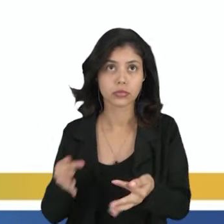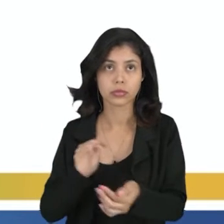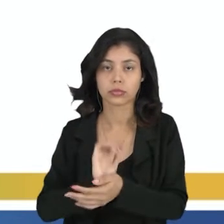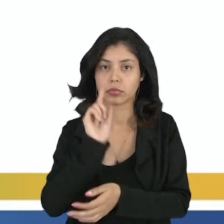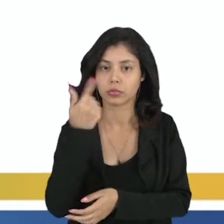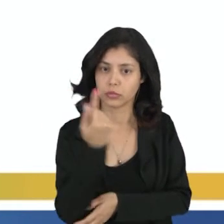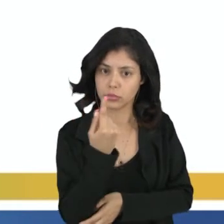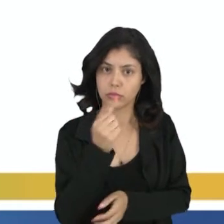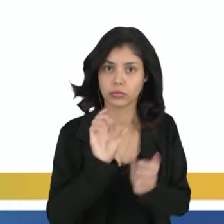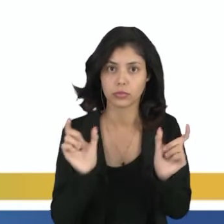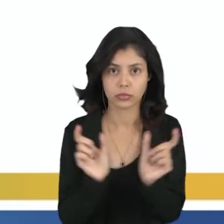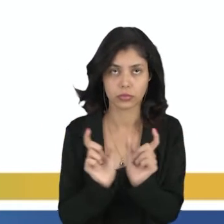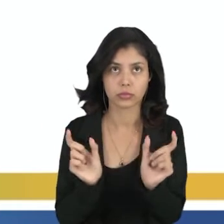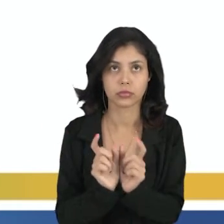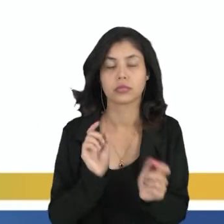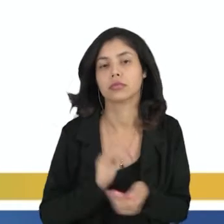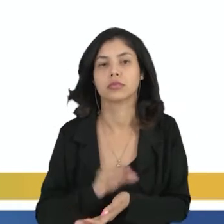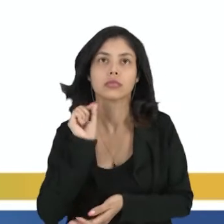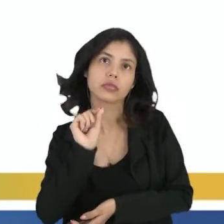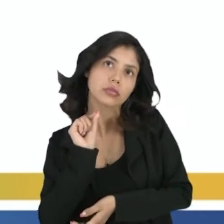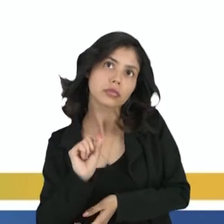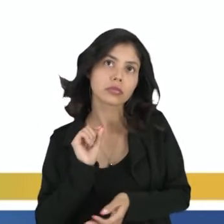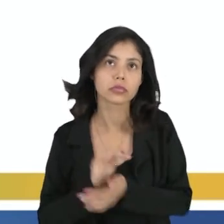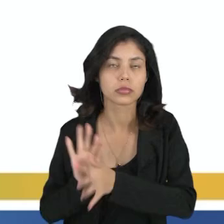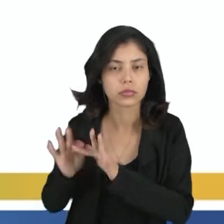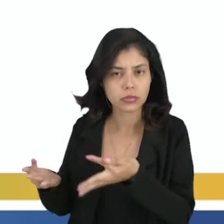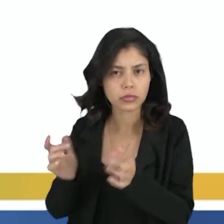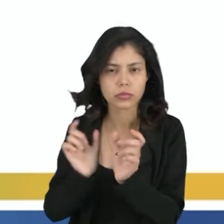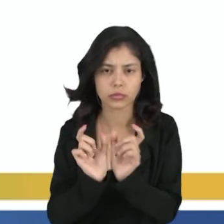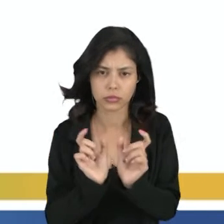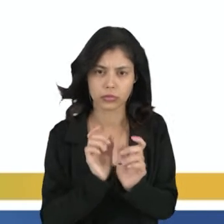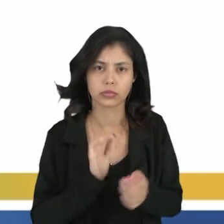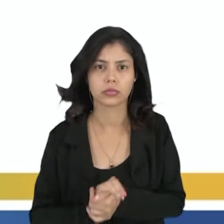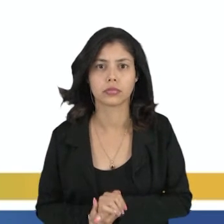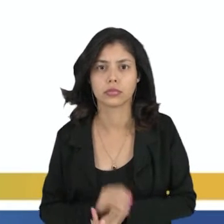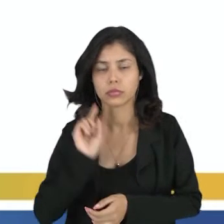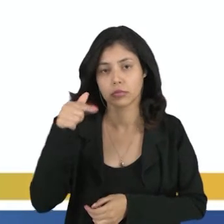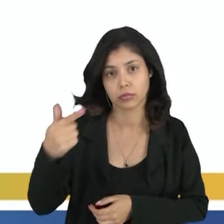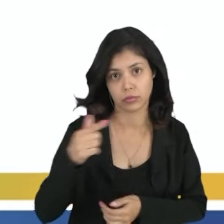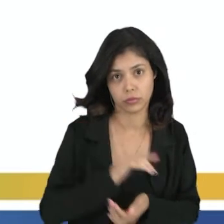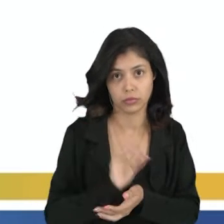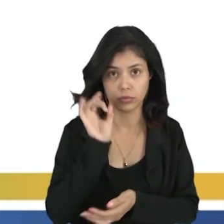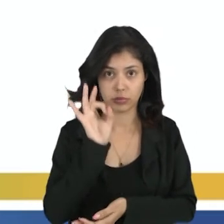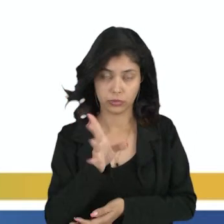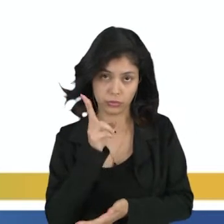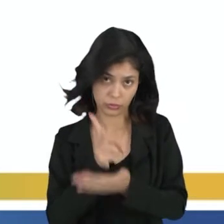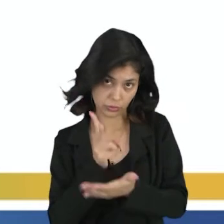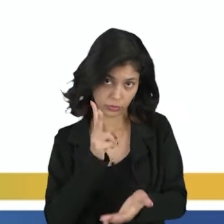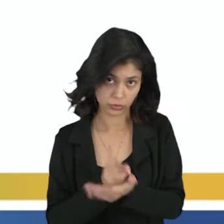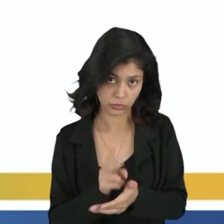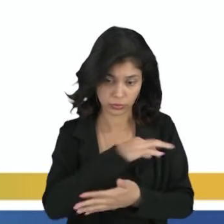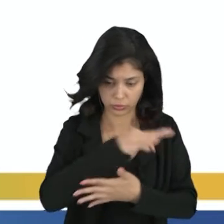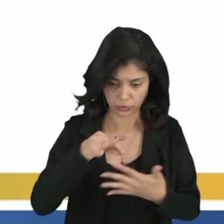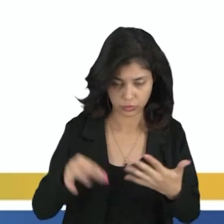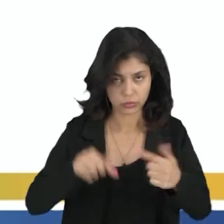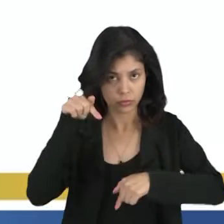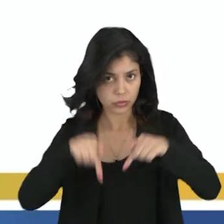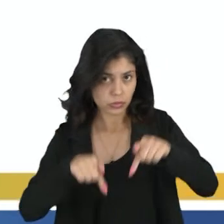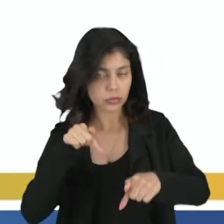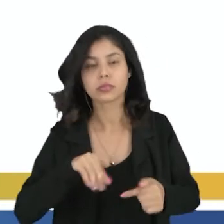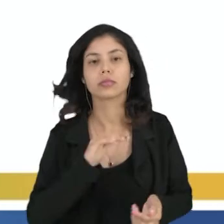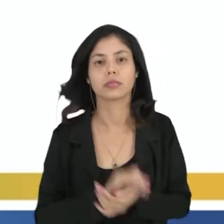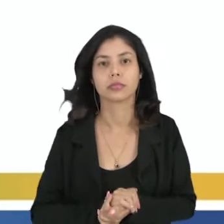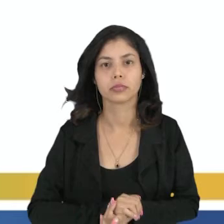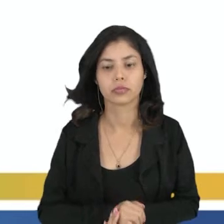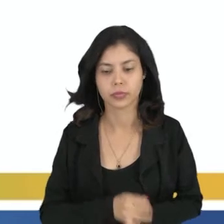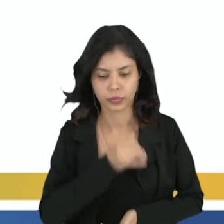e uma composta. Professor, o que é a substância simples? É aquela substância formada pelo mesmo elemento químico. Então, vamos